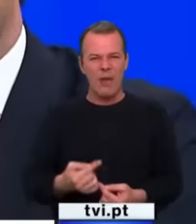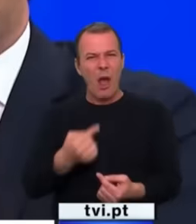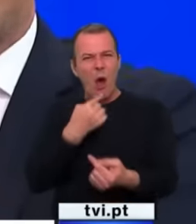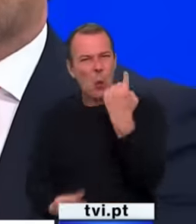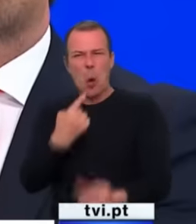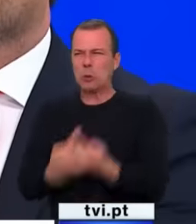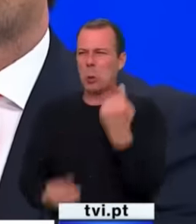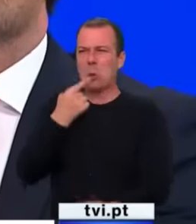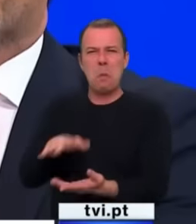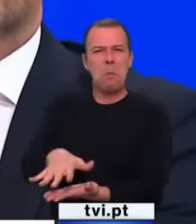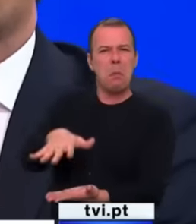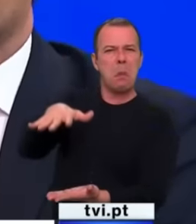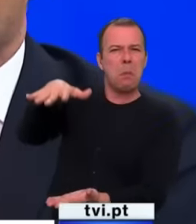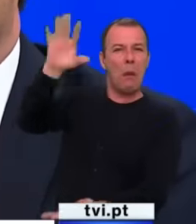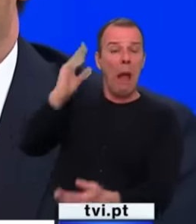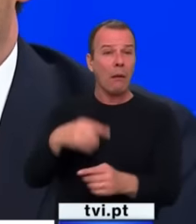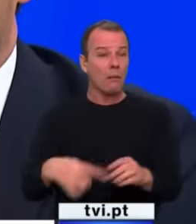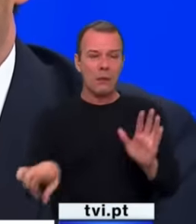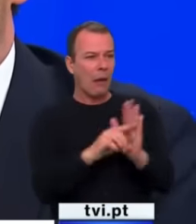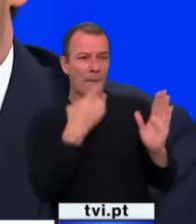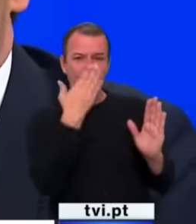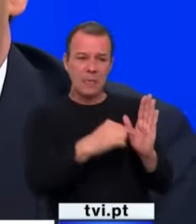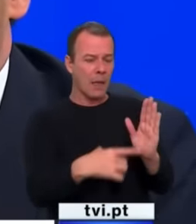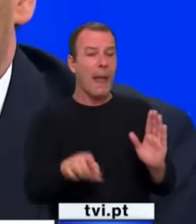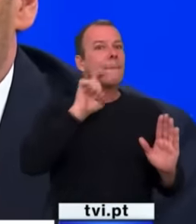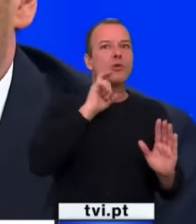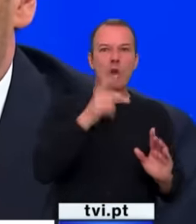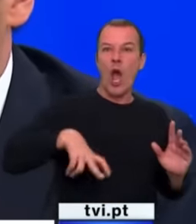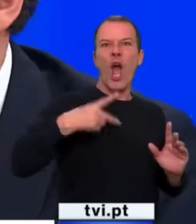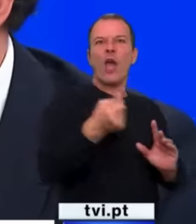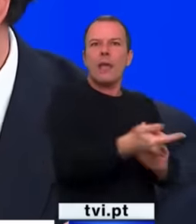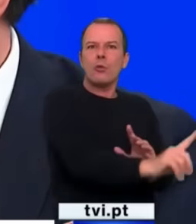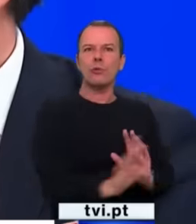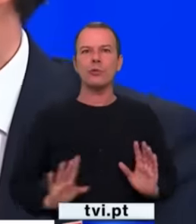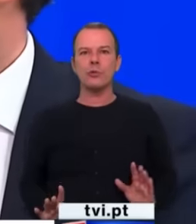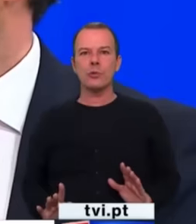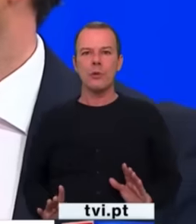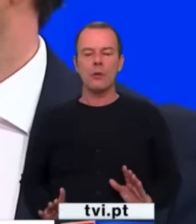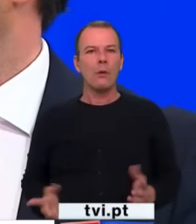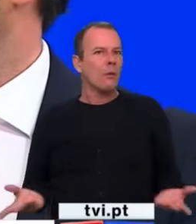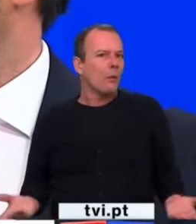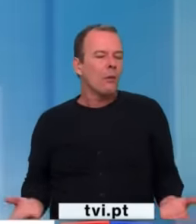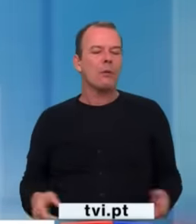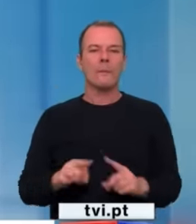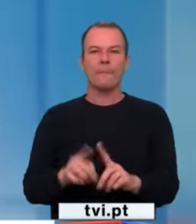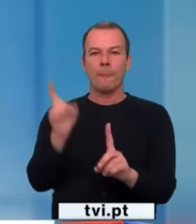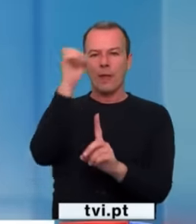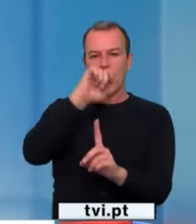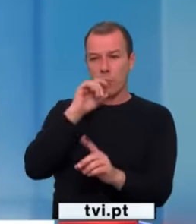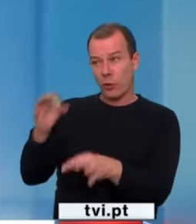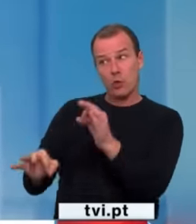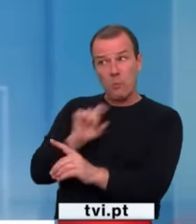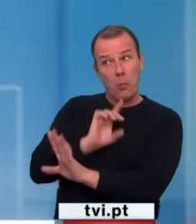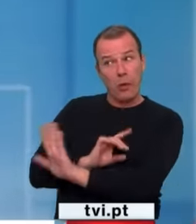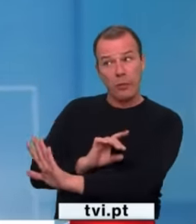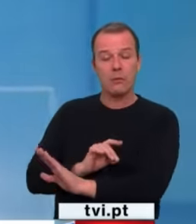emaranhado que foi criado na lei, que parece ser sempre para proteger os mais ricos e para proteger os corruptos. Foi por um recurso do Ministério Público que José Sócrates ainda pode ir a julgamento por corrupção. Estou a